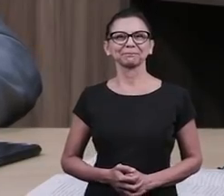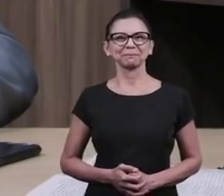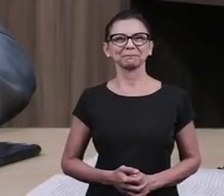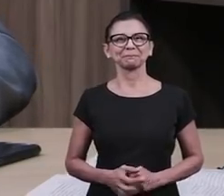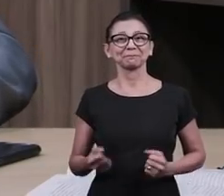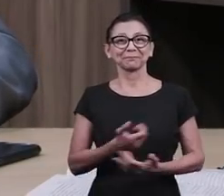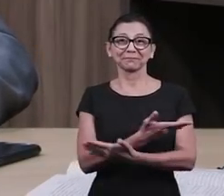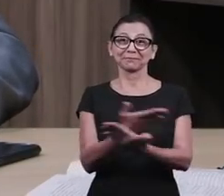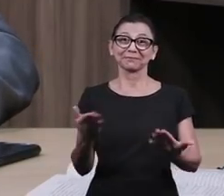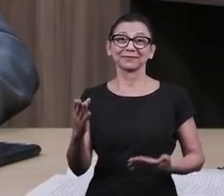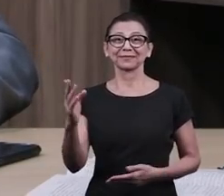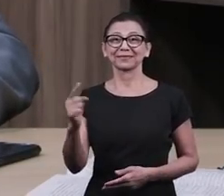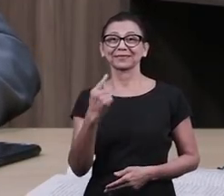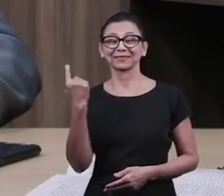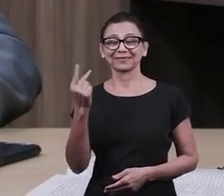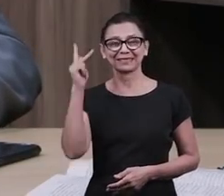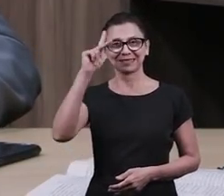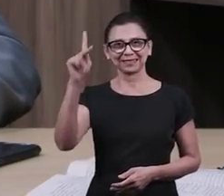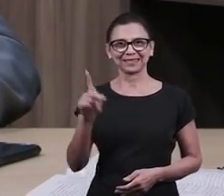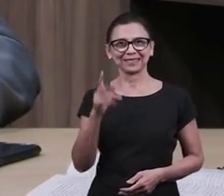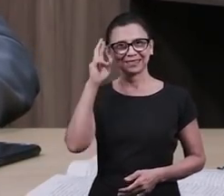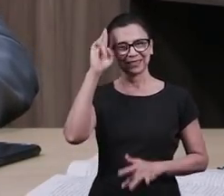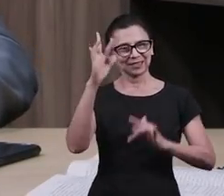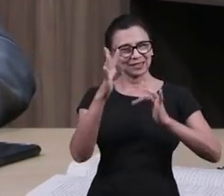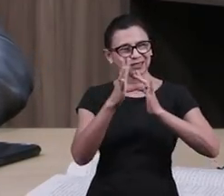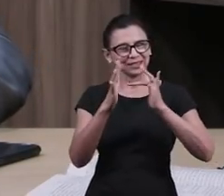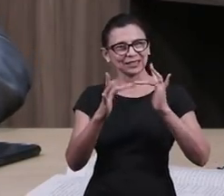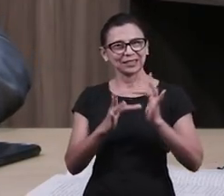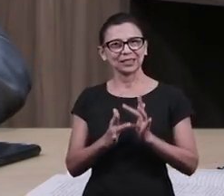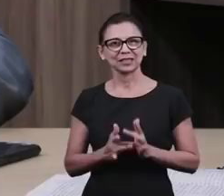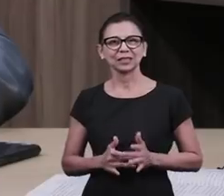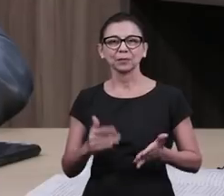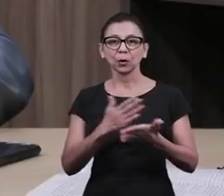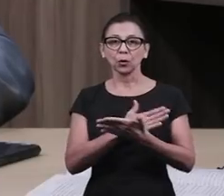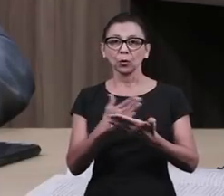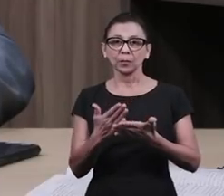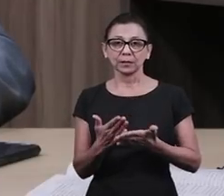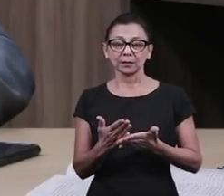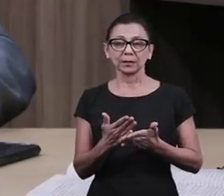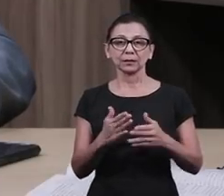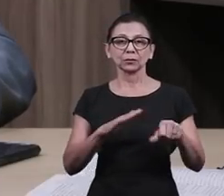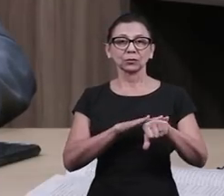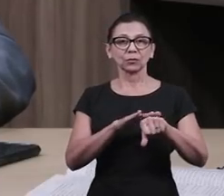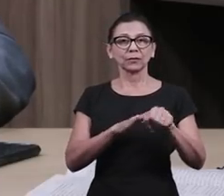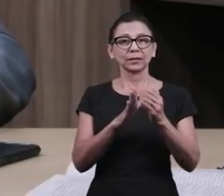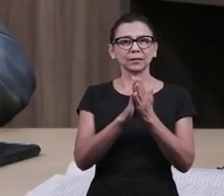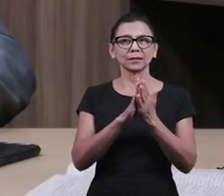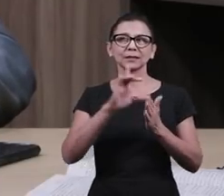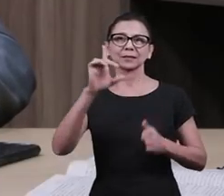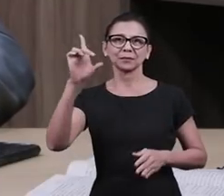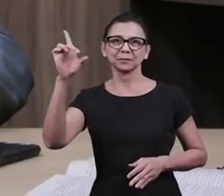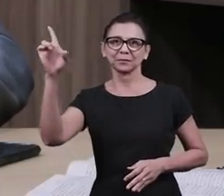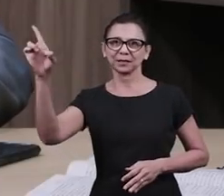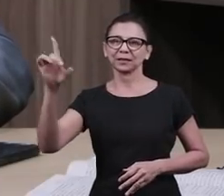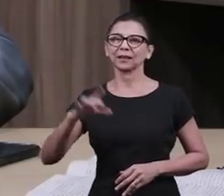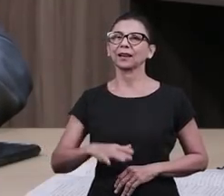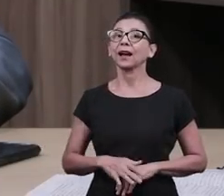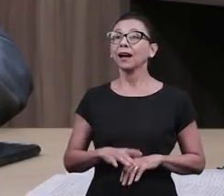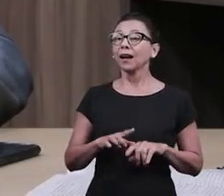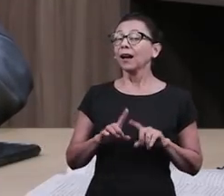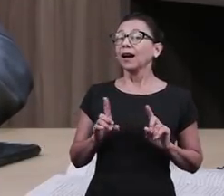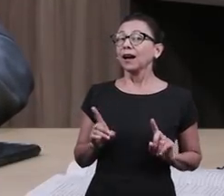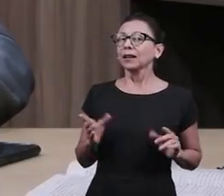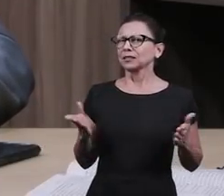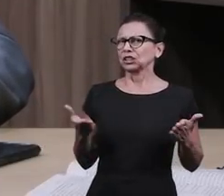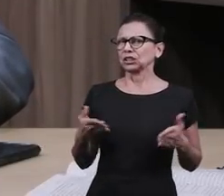Eu saúdo a todos com a paz do Senhor Jesus. Estamos começando mais uma edição do programa Conversas Bíblicas. Aliás, esta já